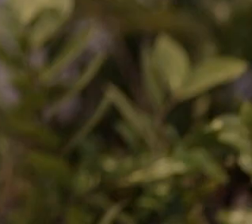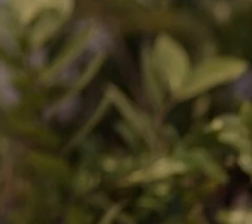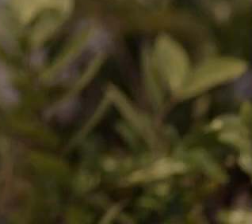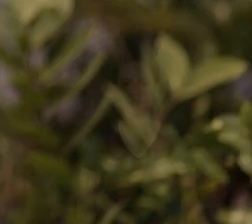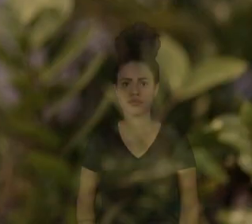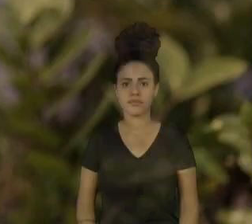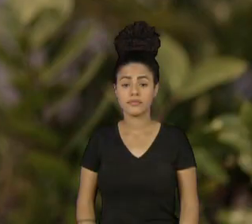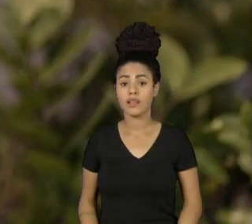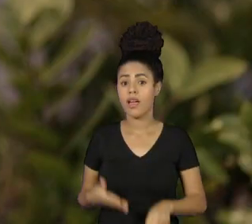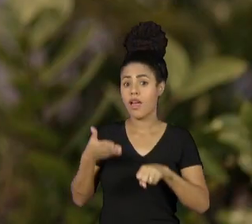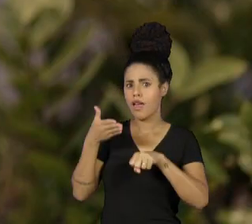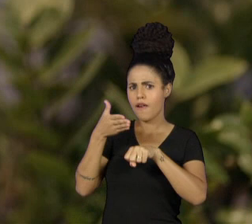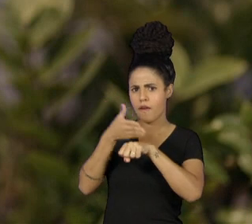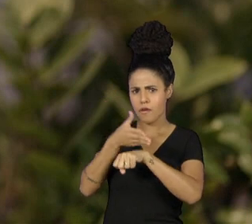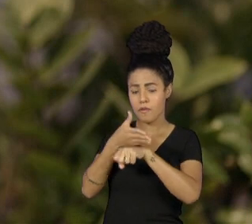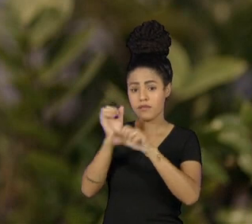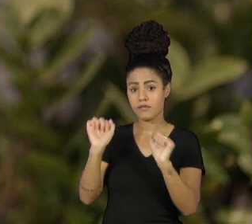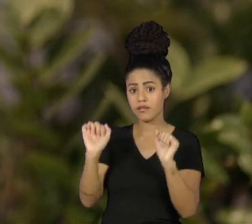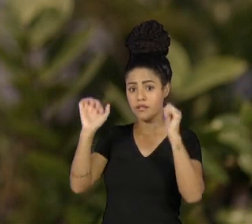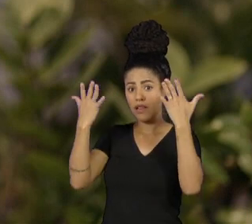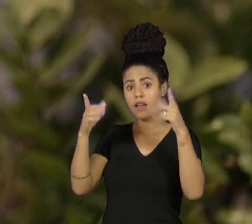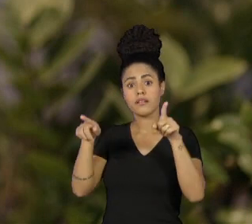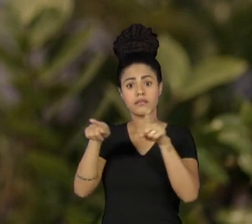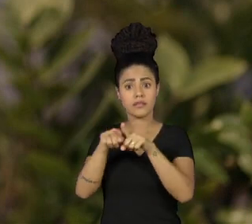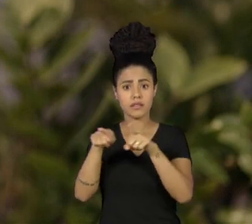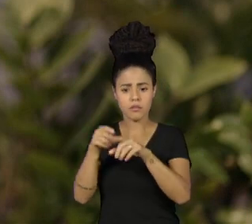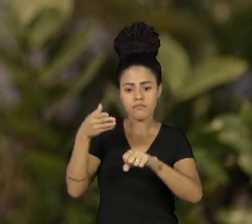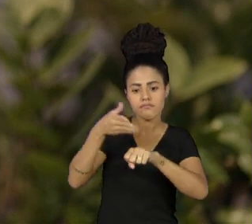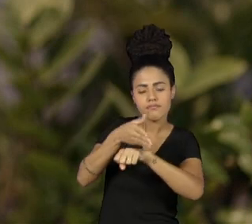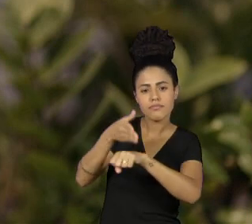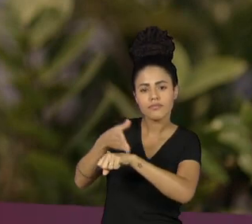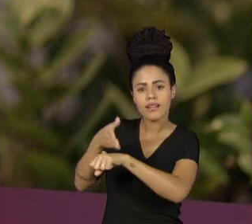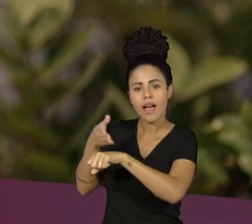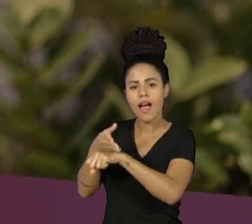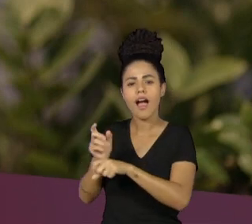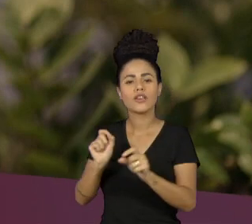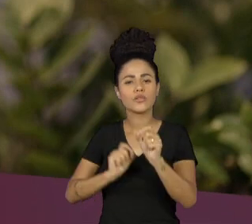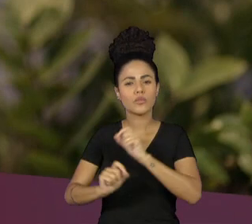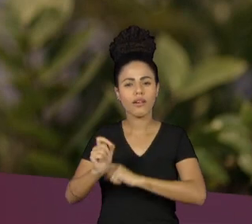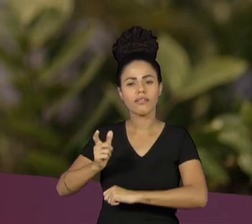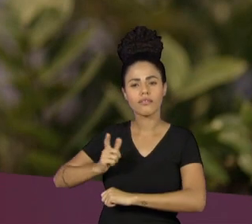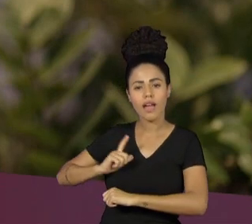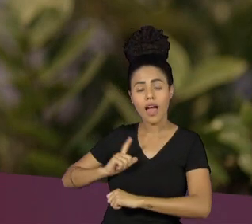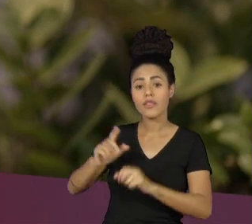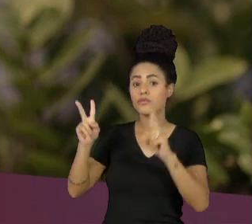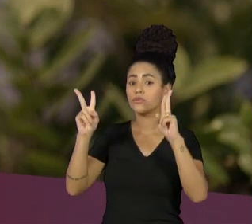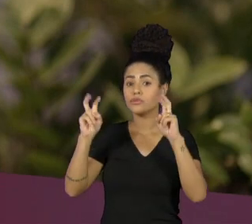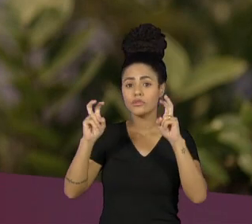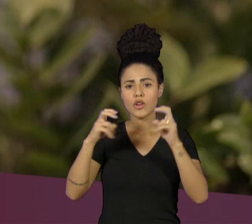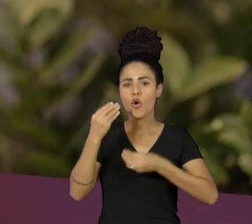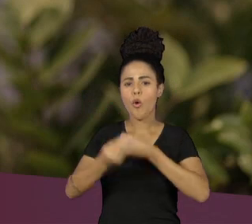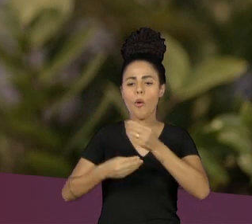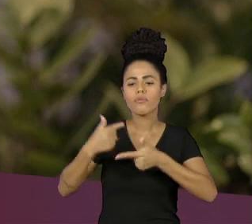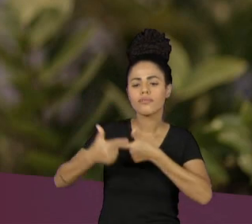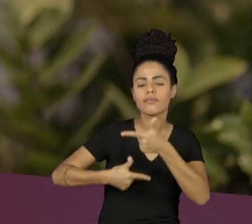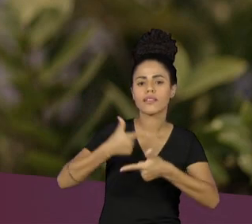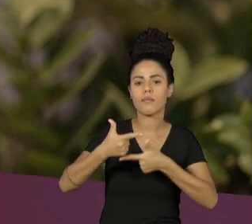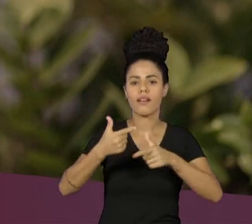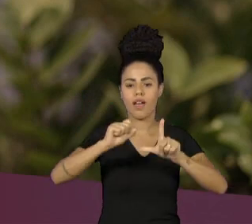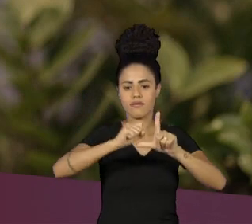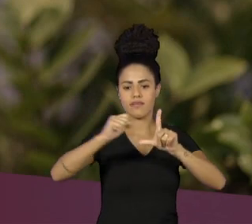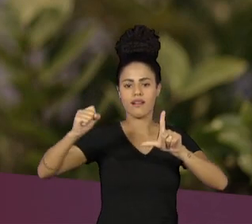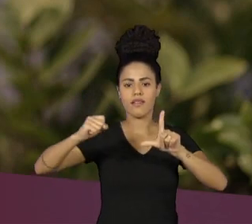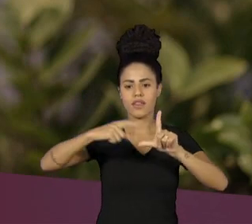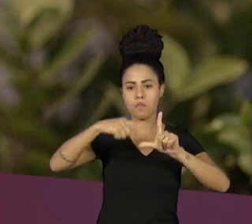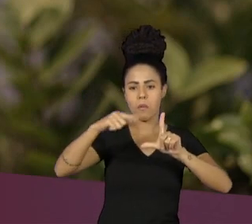Eu participei de um evento a qual a Bolsa participava, a qual eles deram um pitch lá falando sobre como era trabalhar na Bolsa.